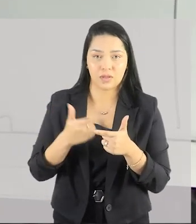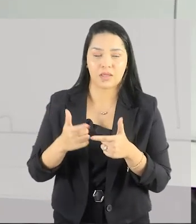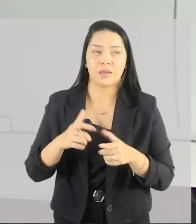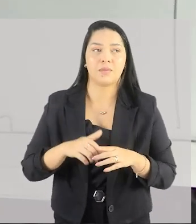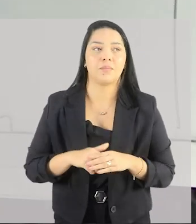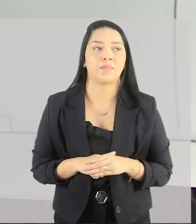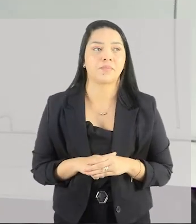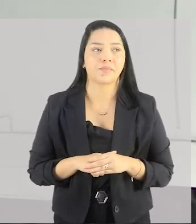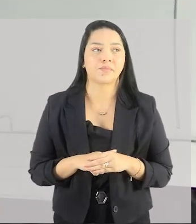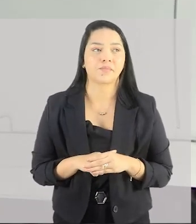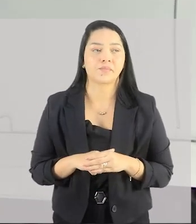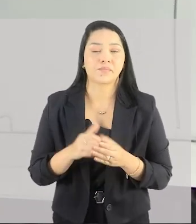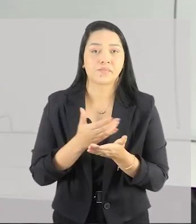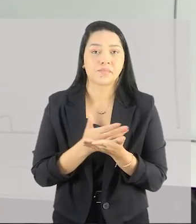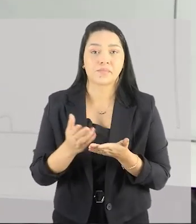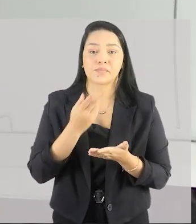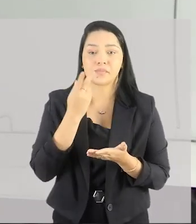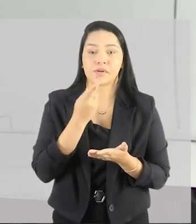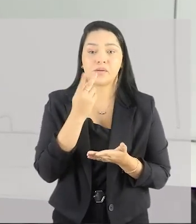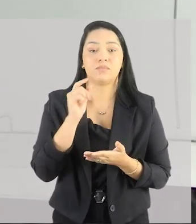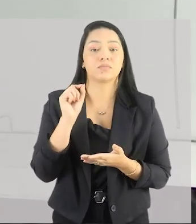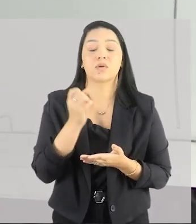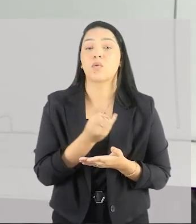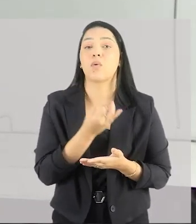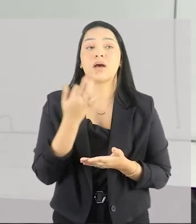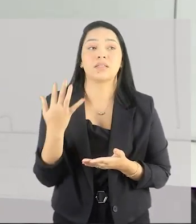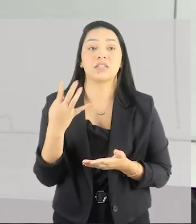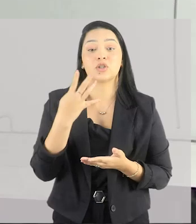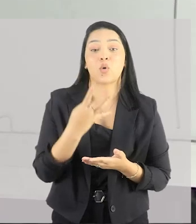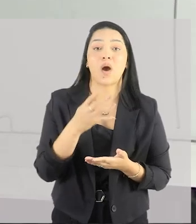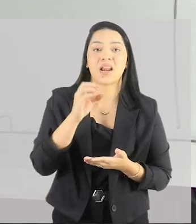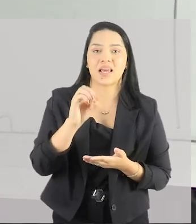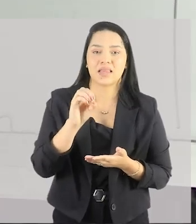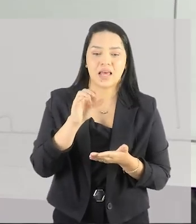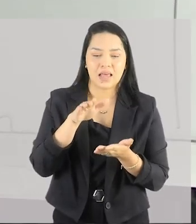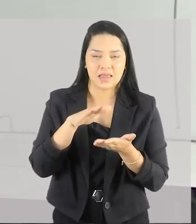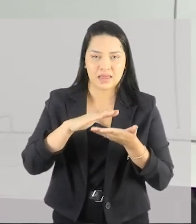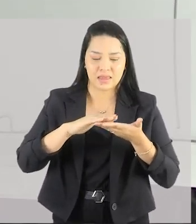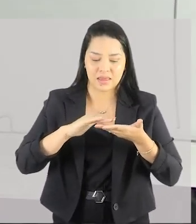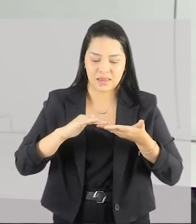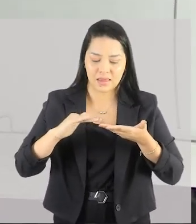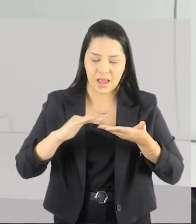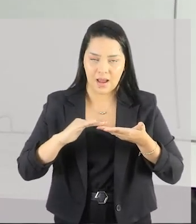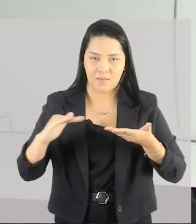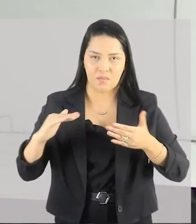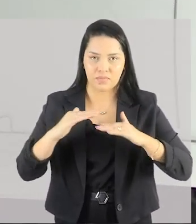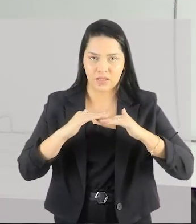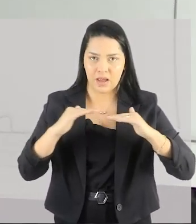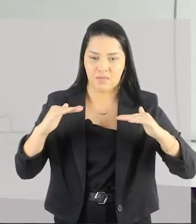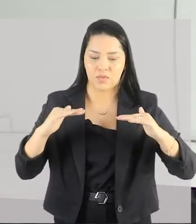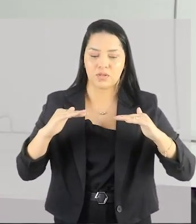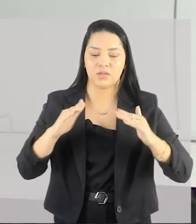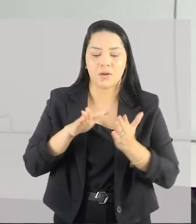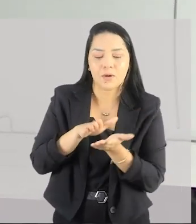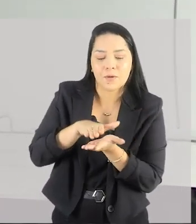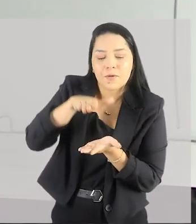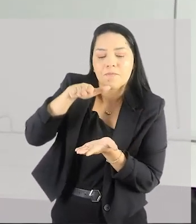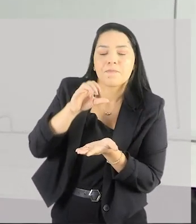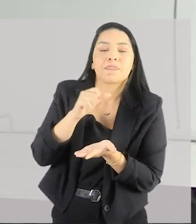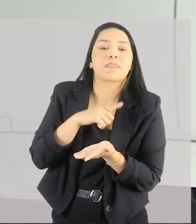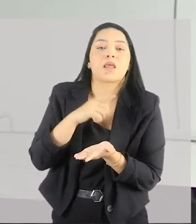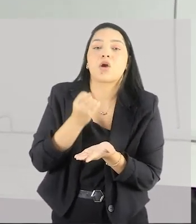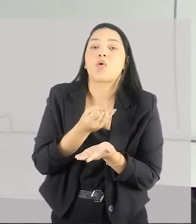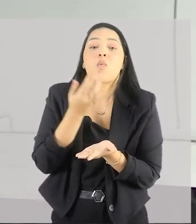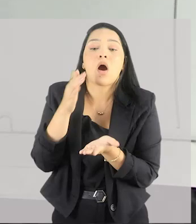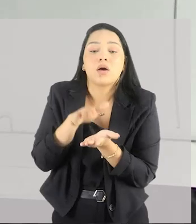tinha inicialmente quantas tábuas? 40 tábuas. Essas 40 tábuas, elas têm um comprimento